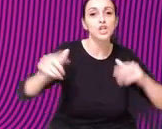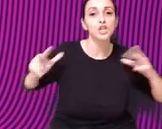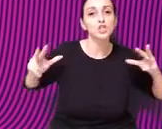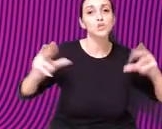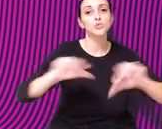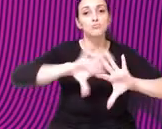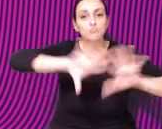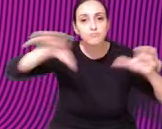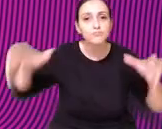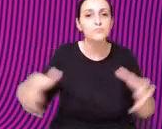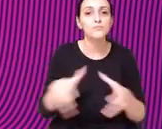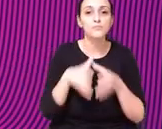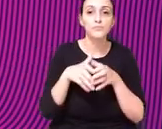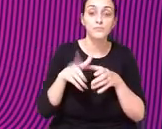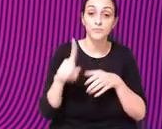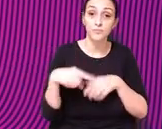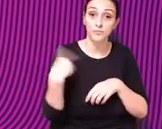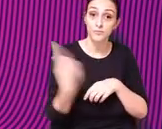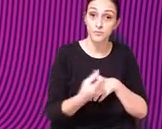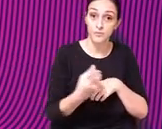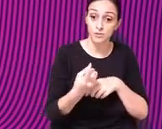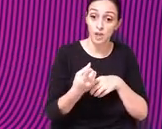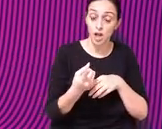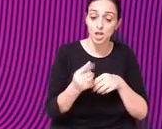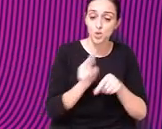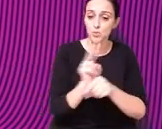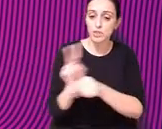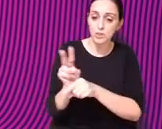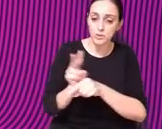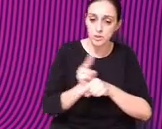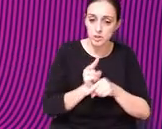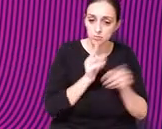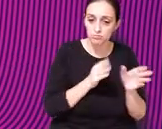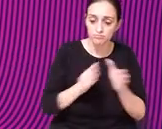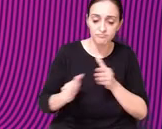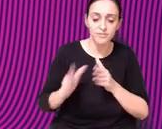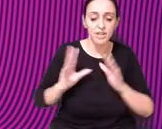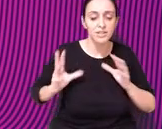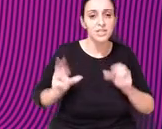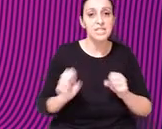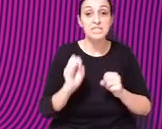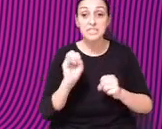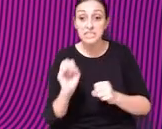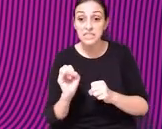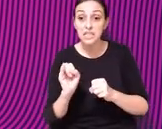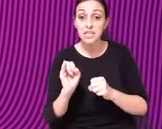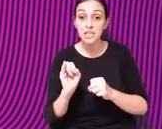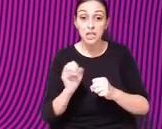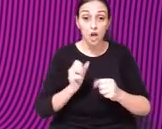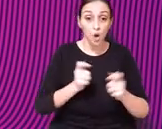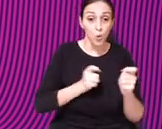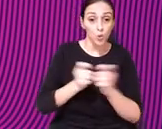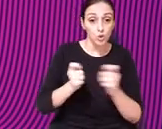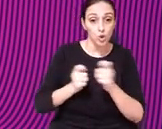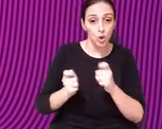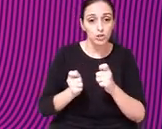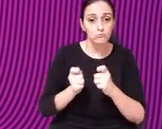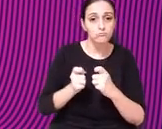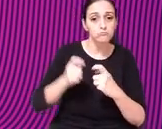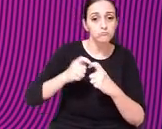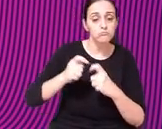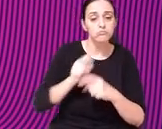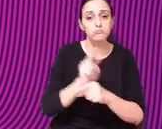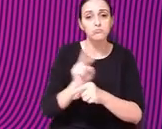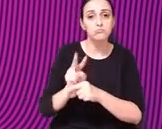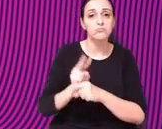parte do ciclo de cuidado. Com certeza, sem a gestão clínica, e ele foi um dos ícones ao criar